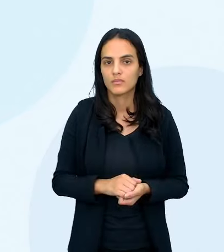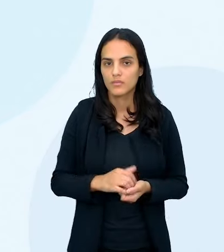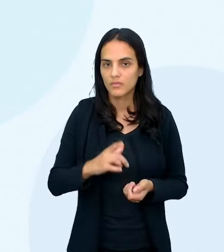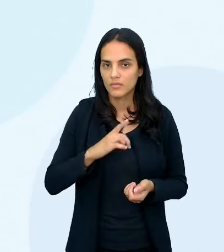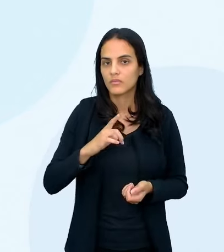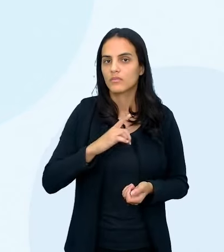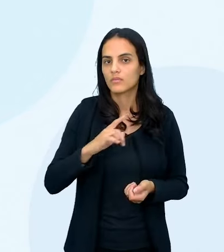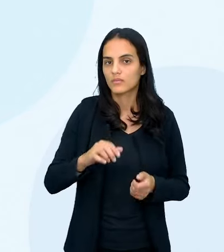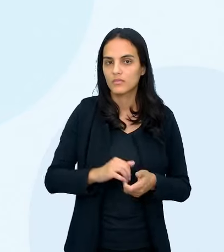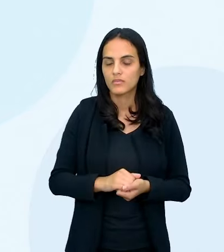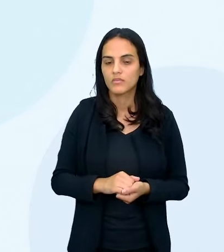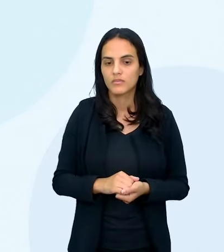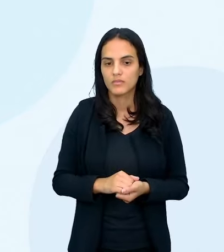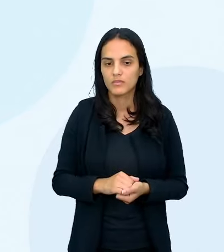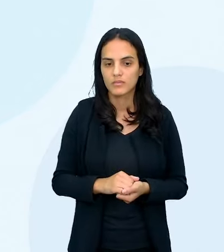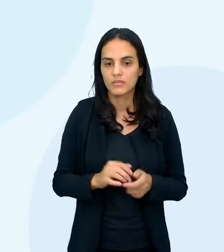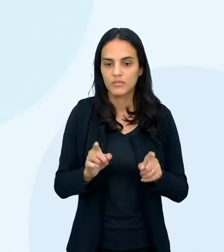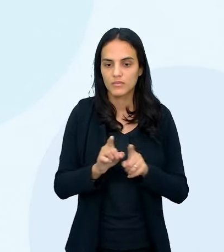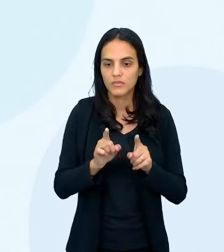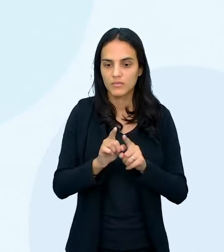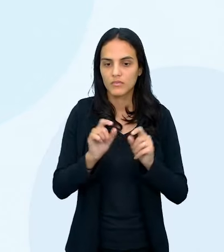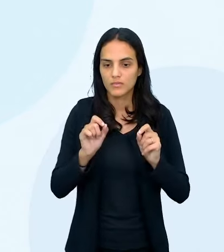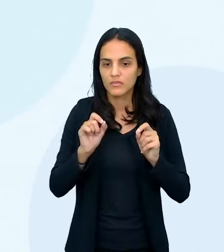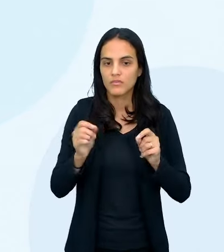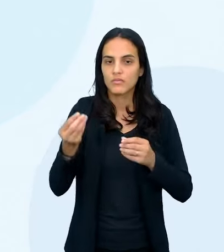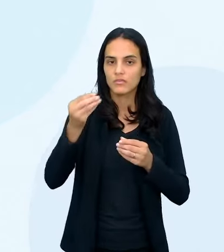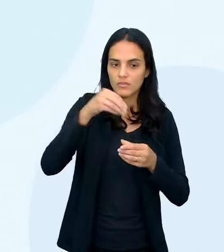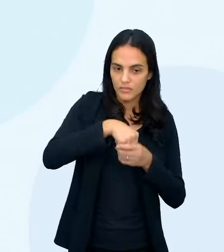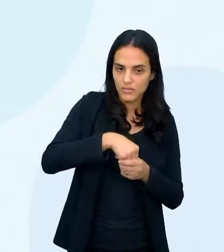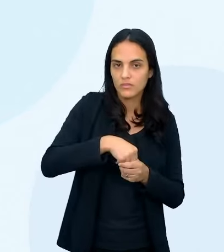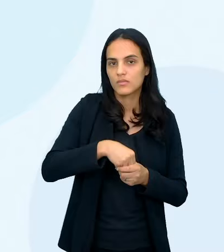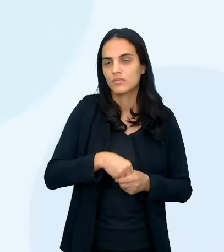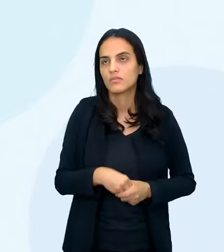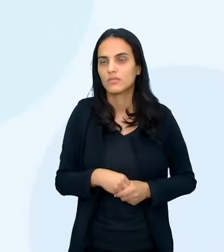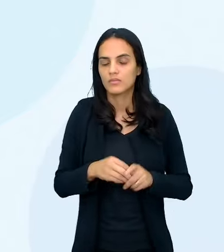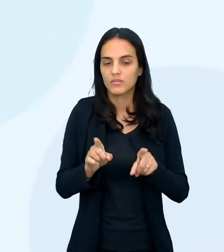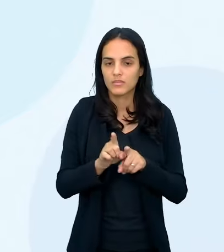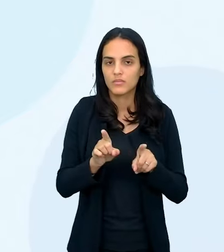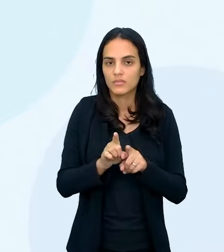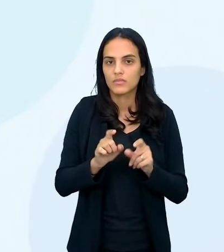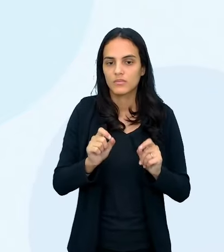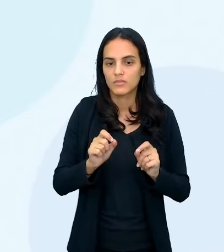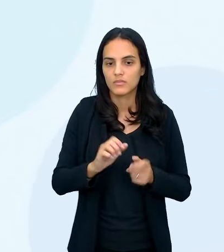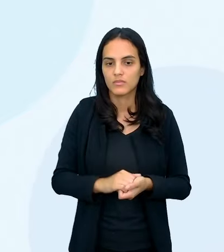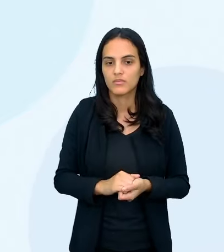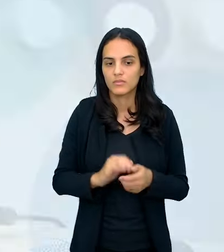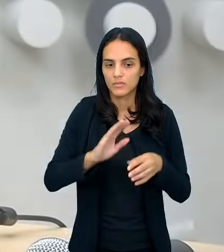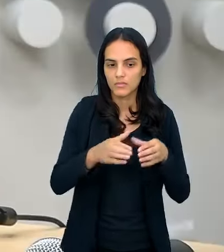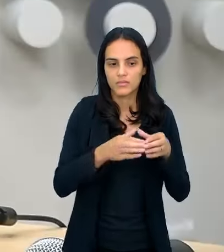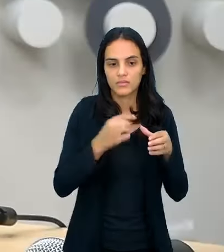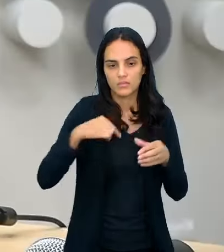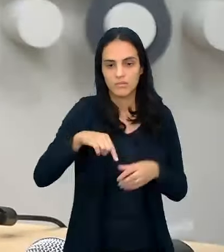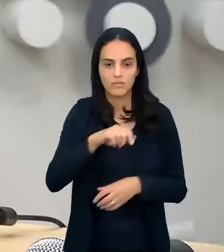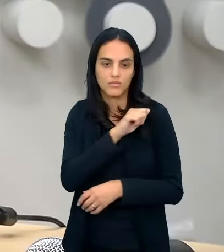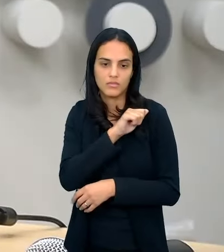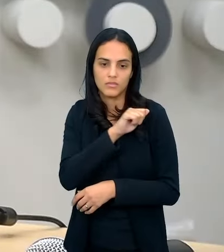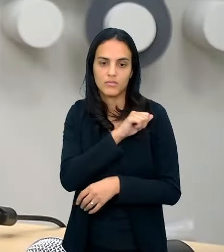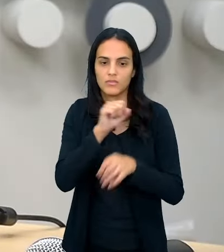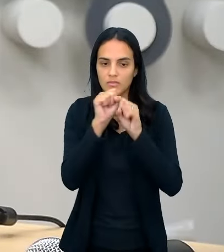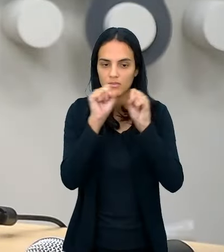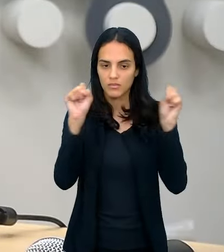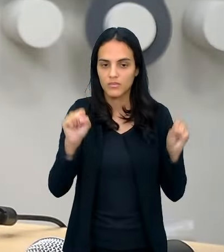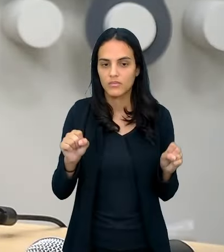sobre o patrimônio, né, que está presente ali na sociedade, ali no grupo dos nossos alunos. E por fim, né, para